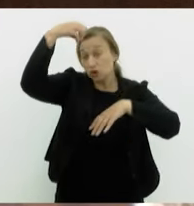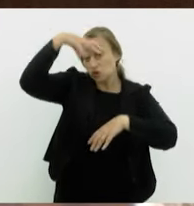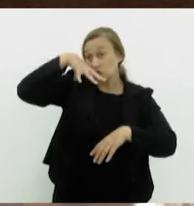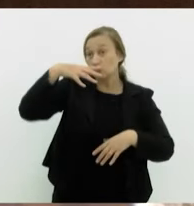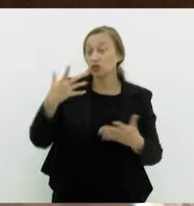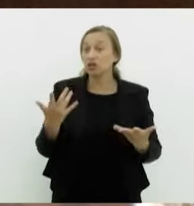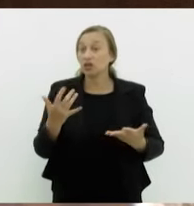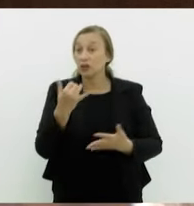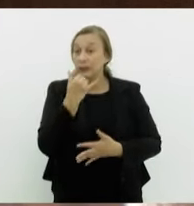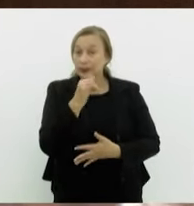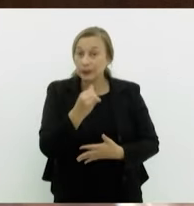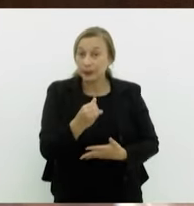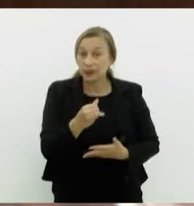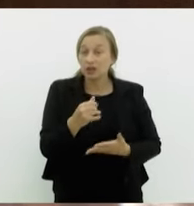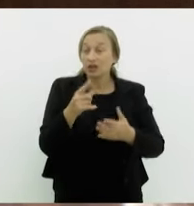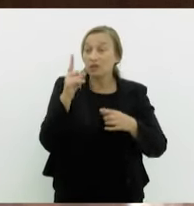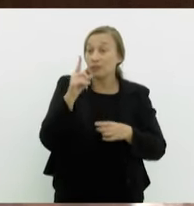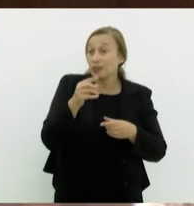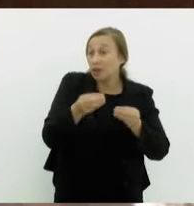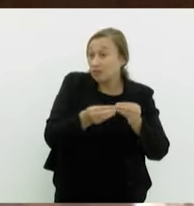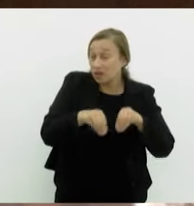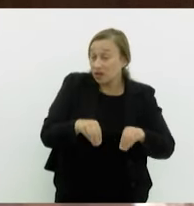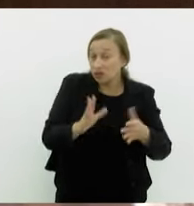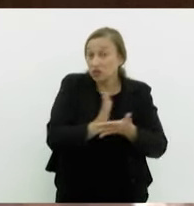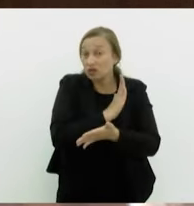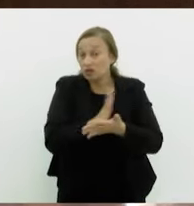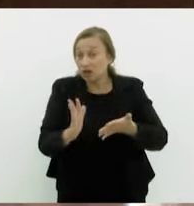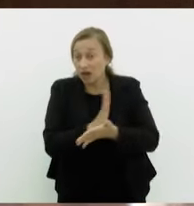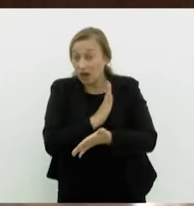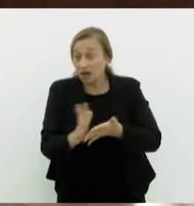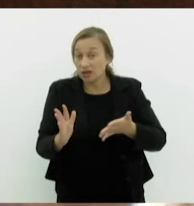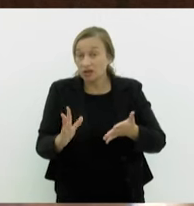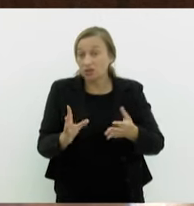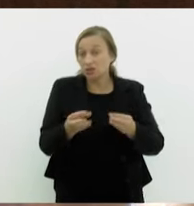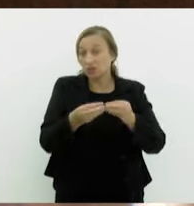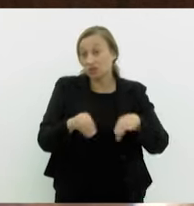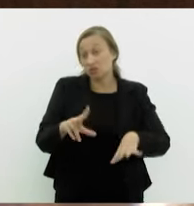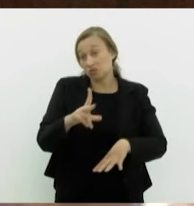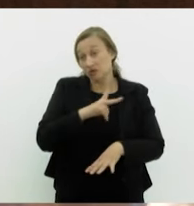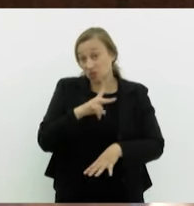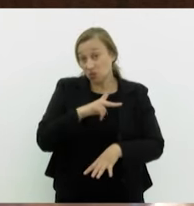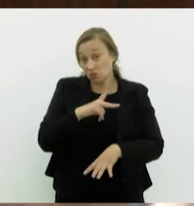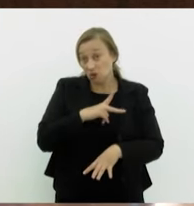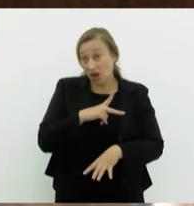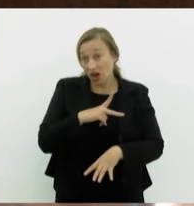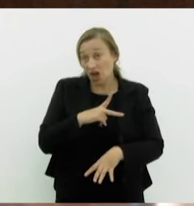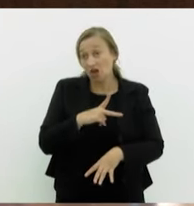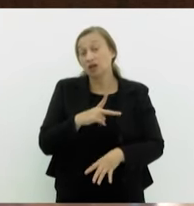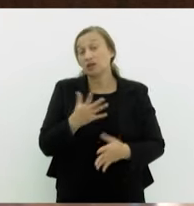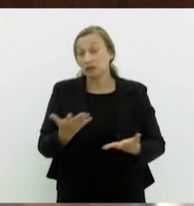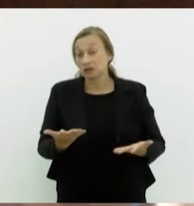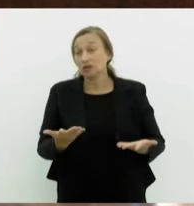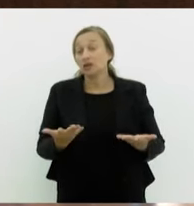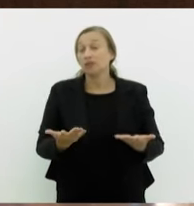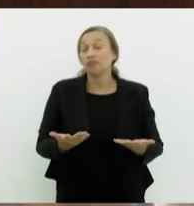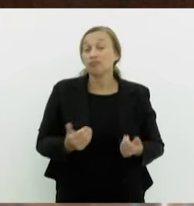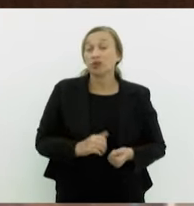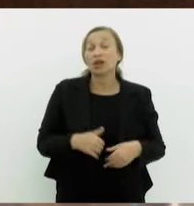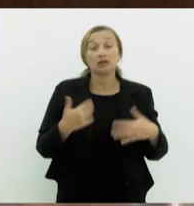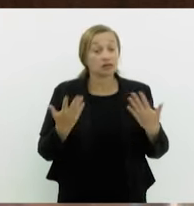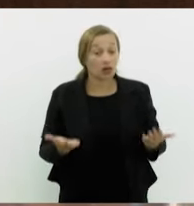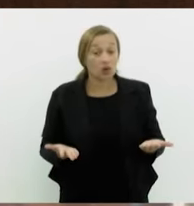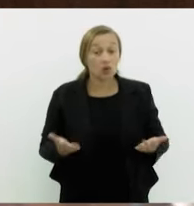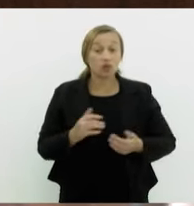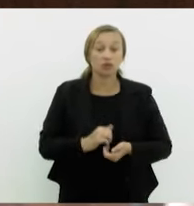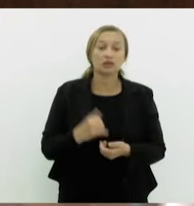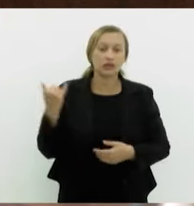causando vários danos, né, individuais e danos financeiros também. Então, isso